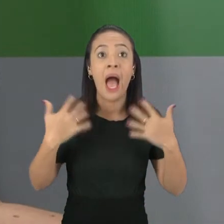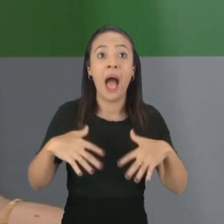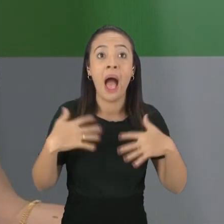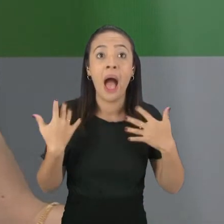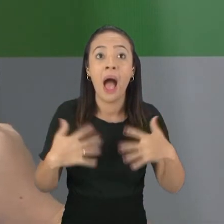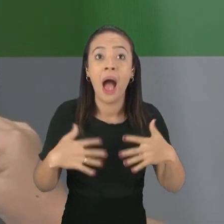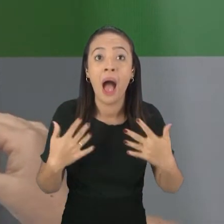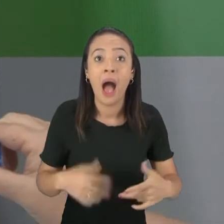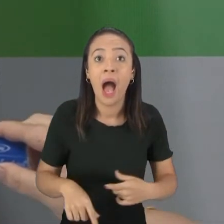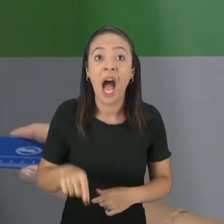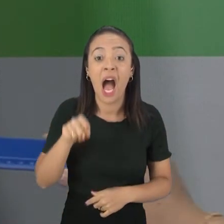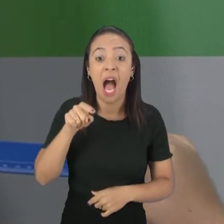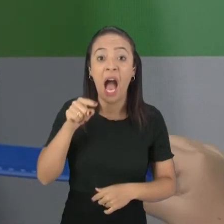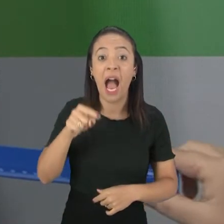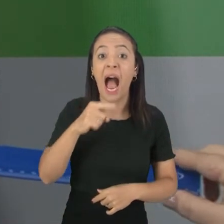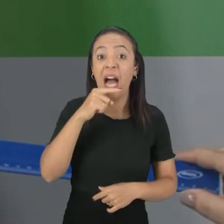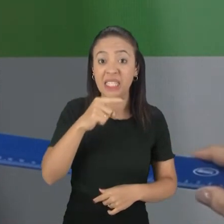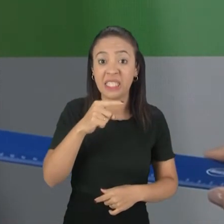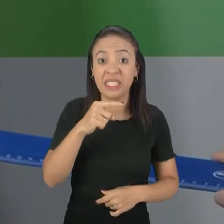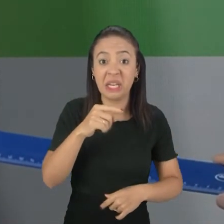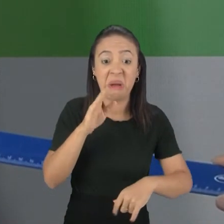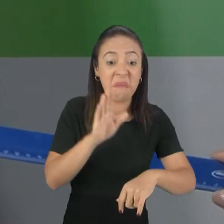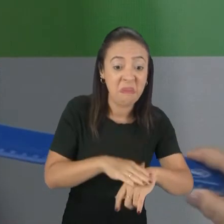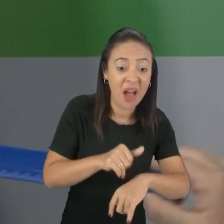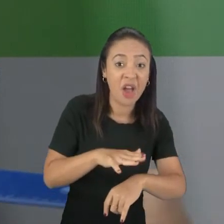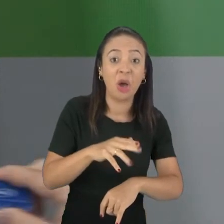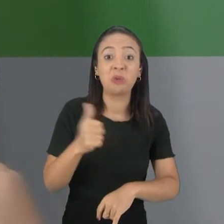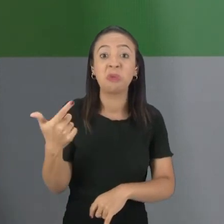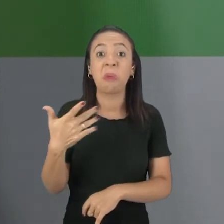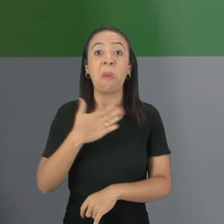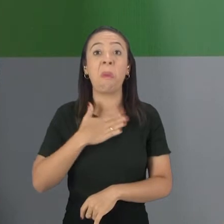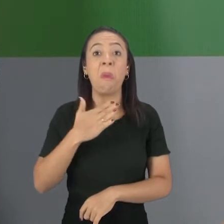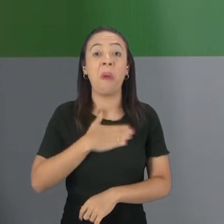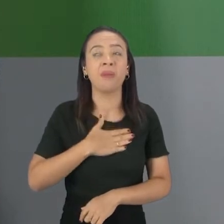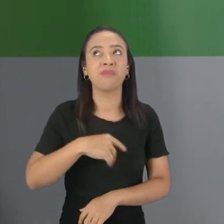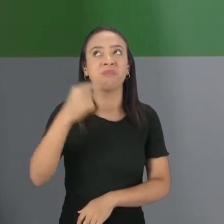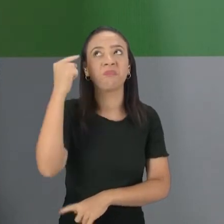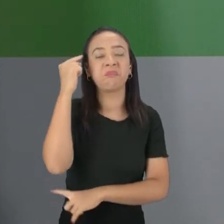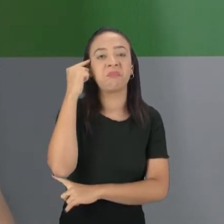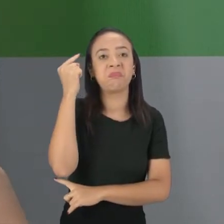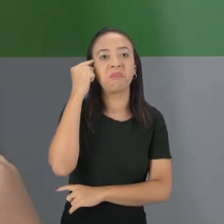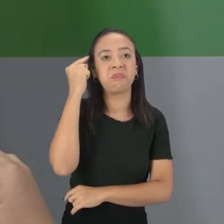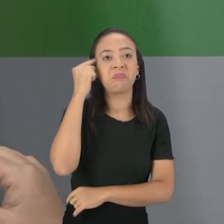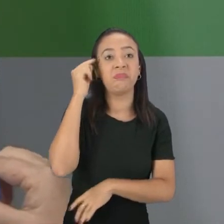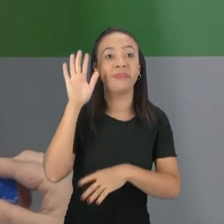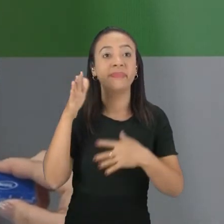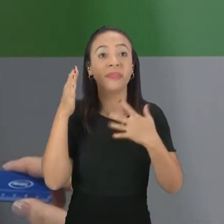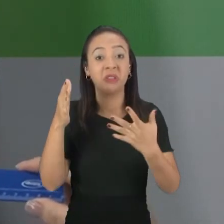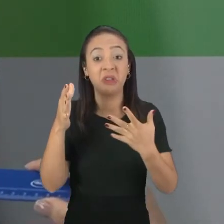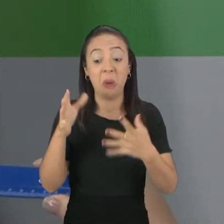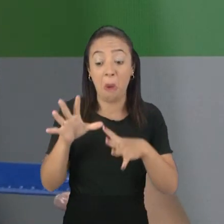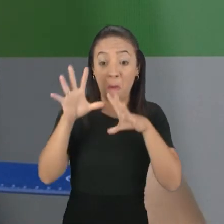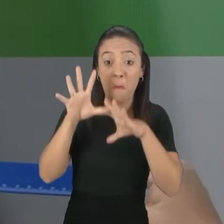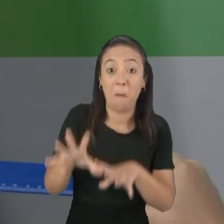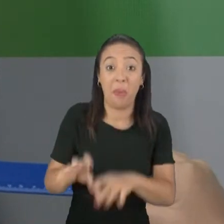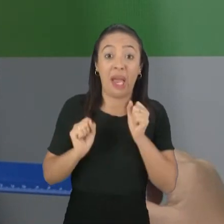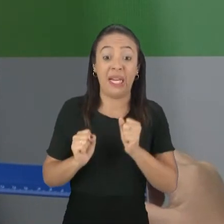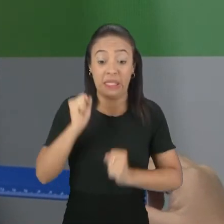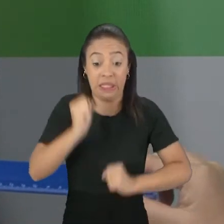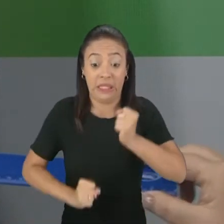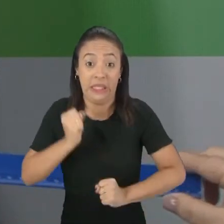Opa! Aquele pedaço de carne é maior do que o meu, pensou ele. Vou pegá-lo